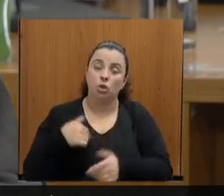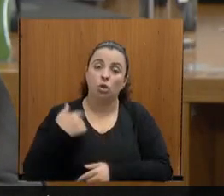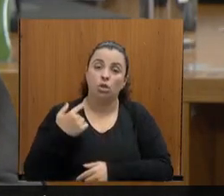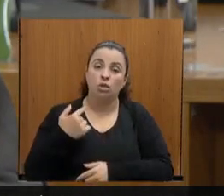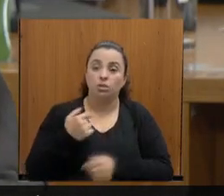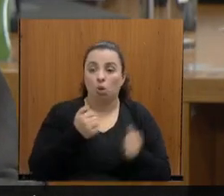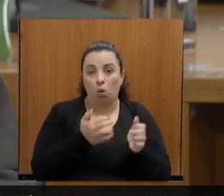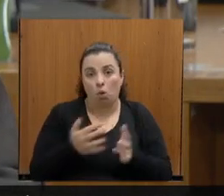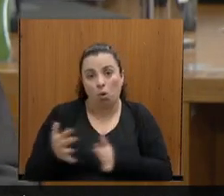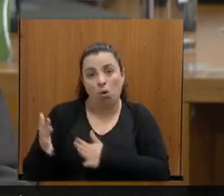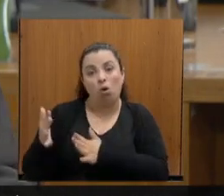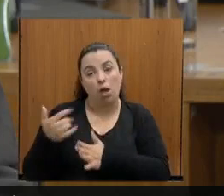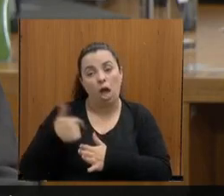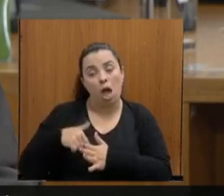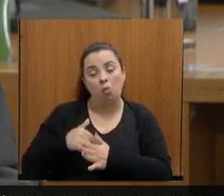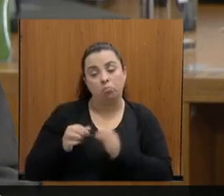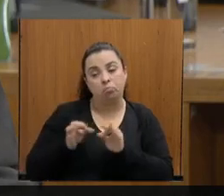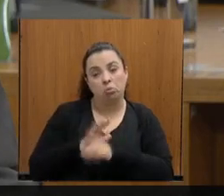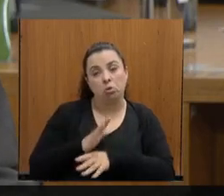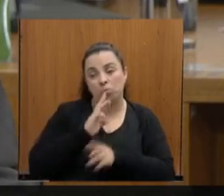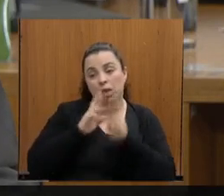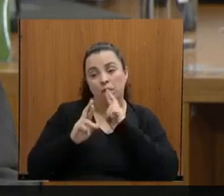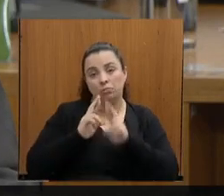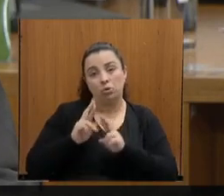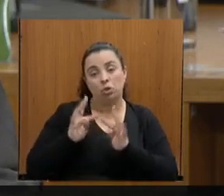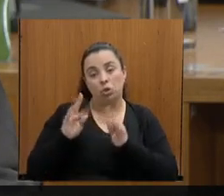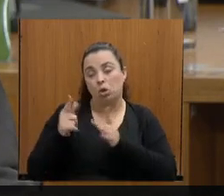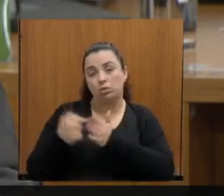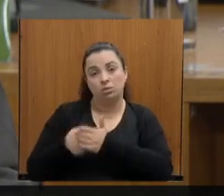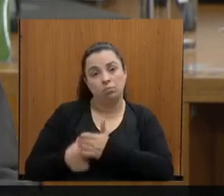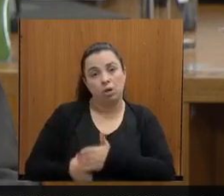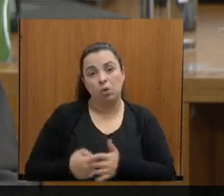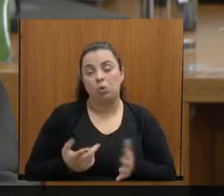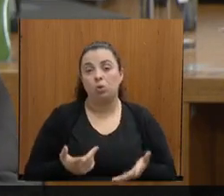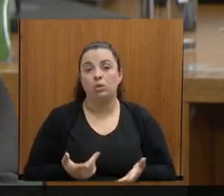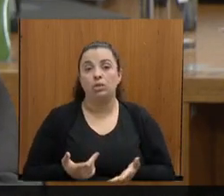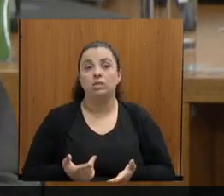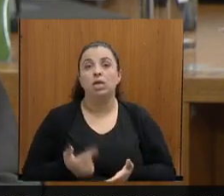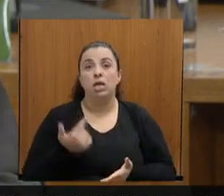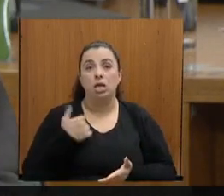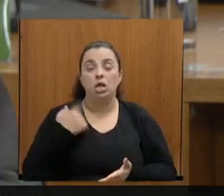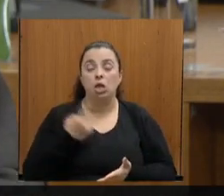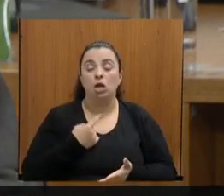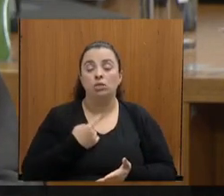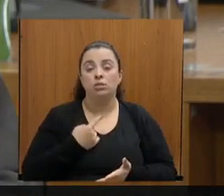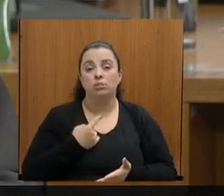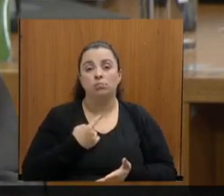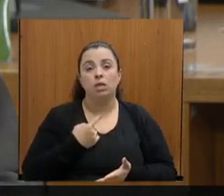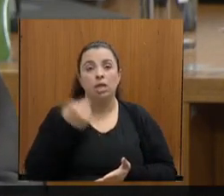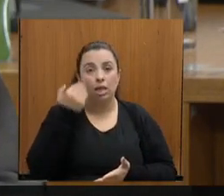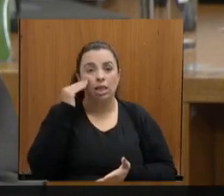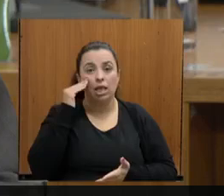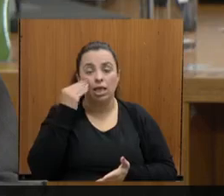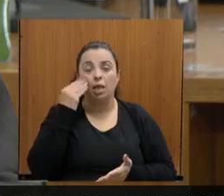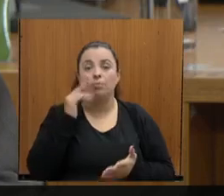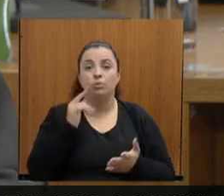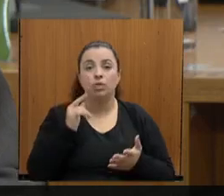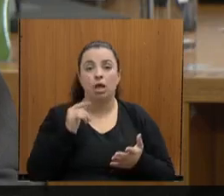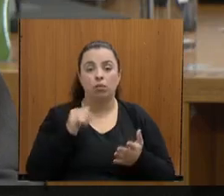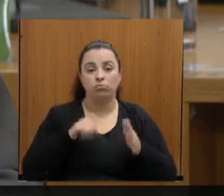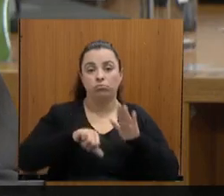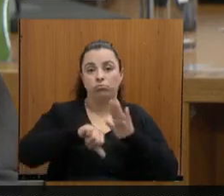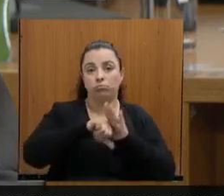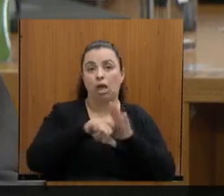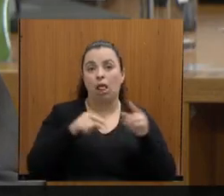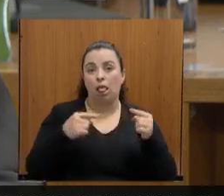curso é e que entendemos da legalidade dos atos que foram praticados é portanto